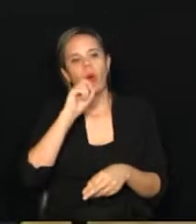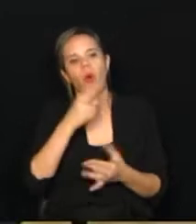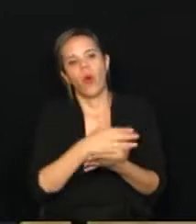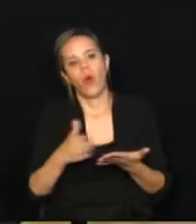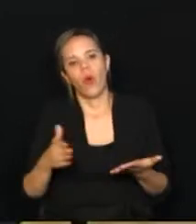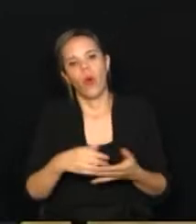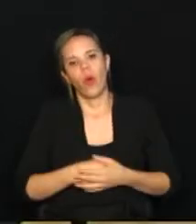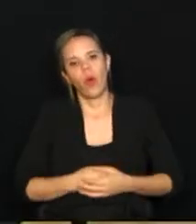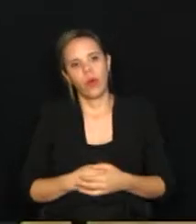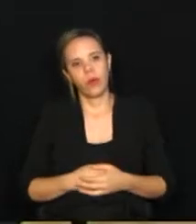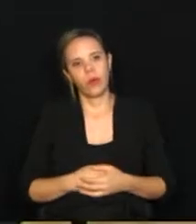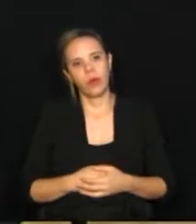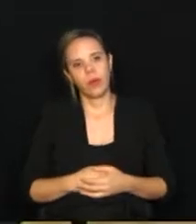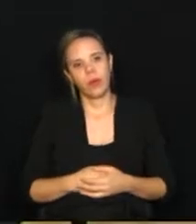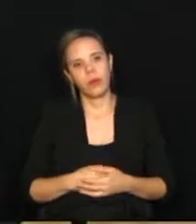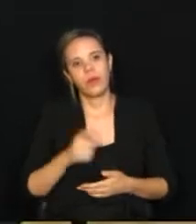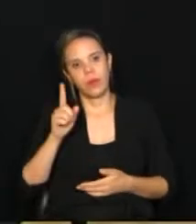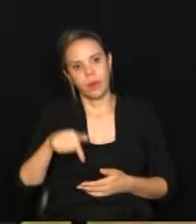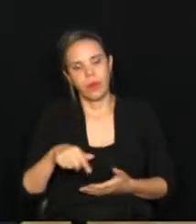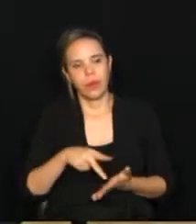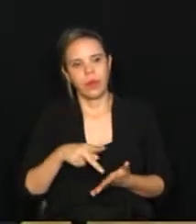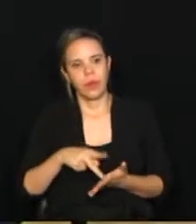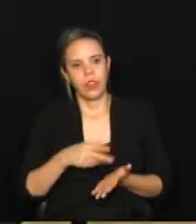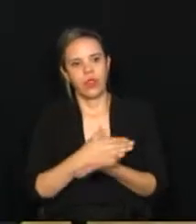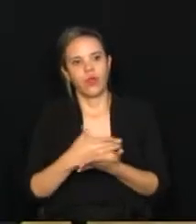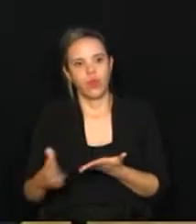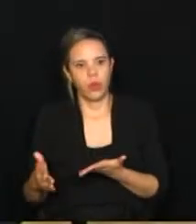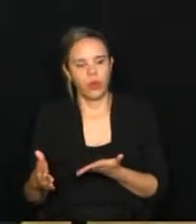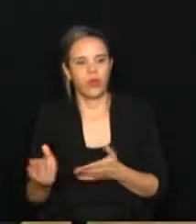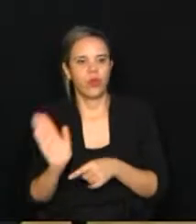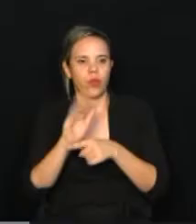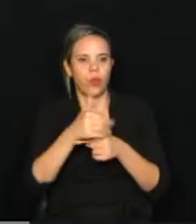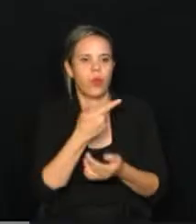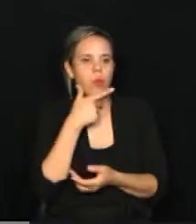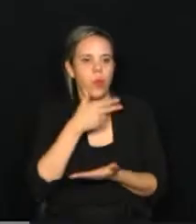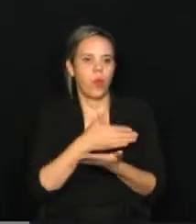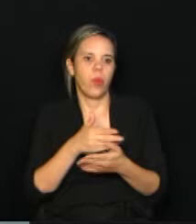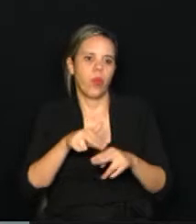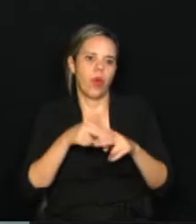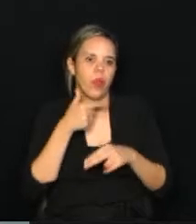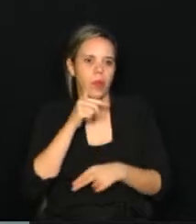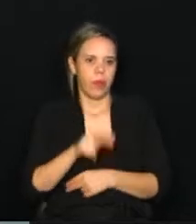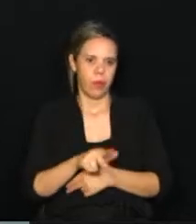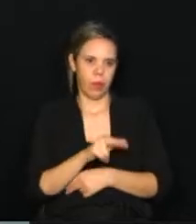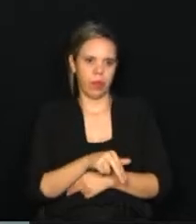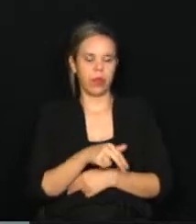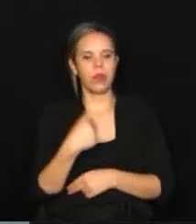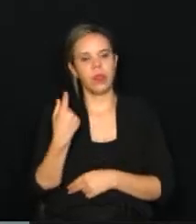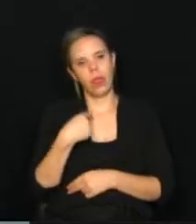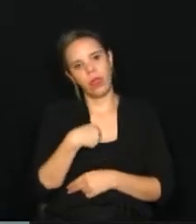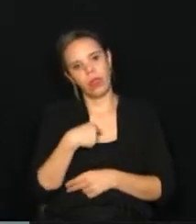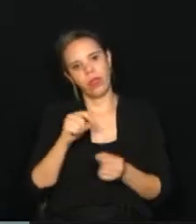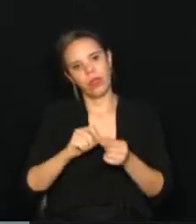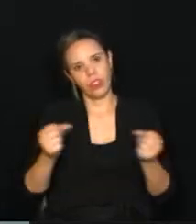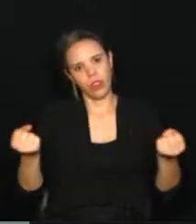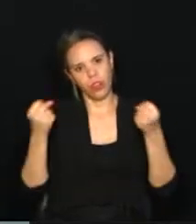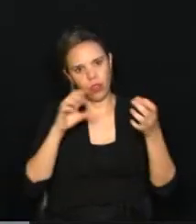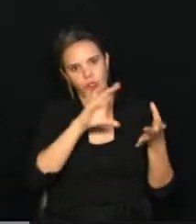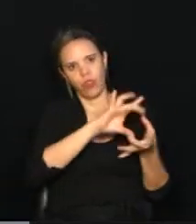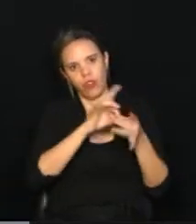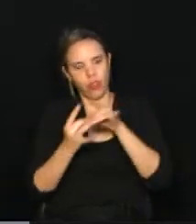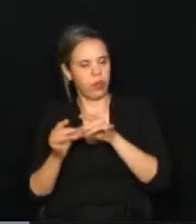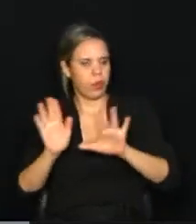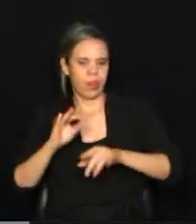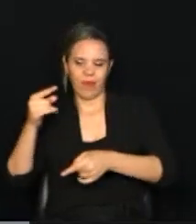começo? Na verdade eu comecei a jogar basquete por causa da minha irmã, que ela jogava e eu fazia ginástica olímpica, nada a